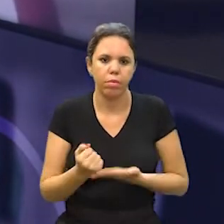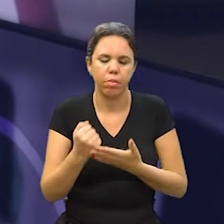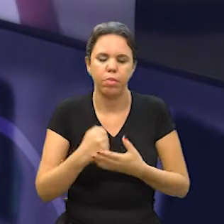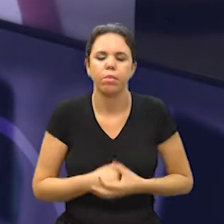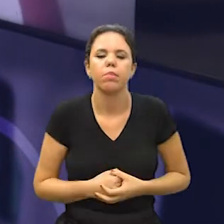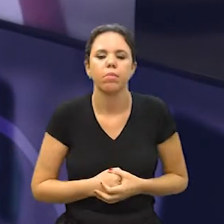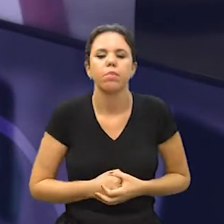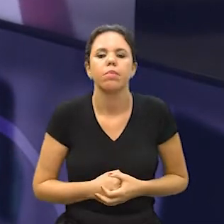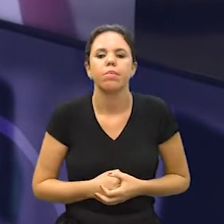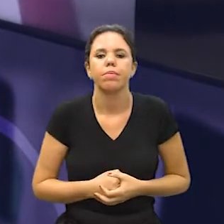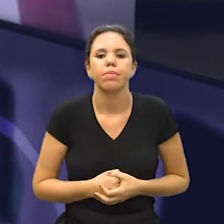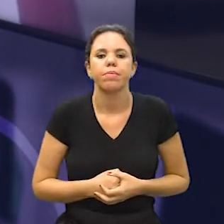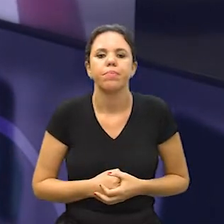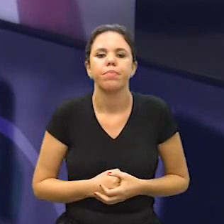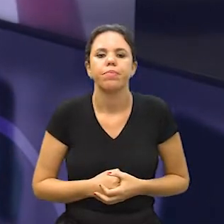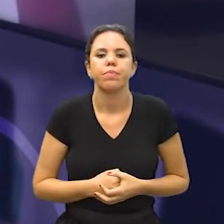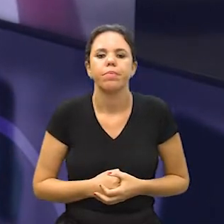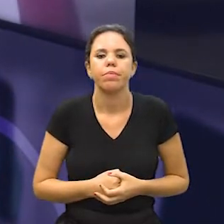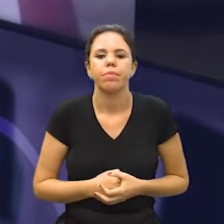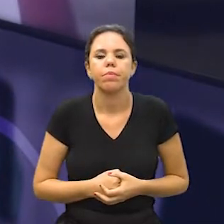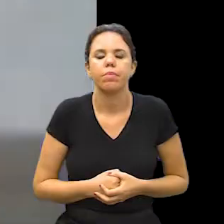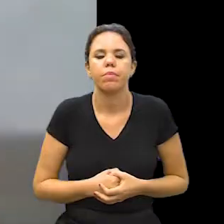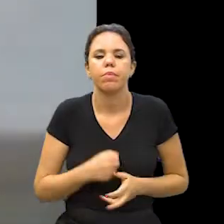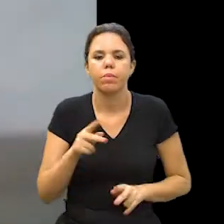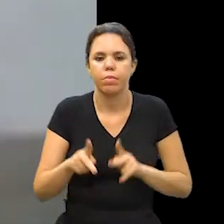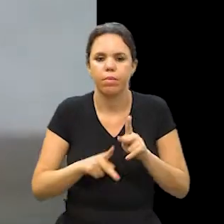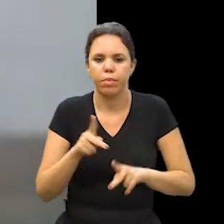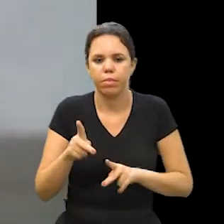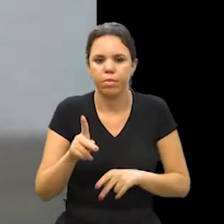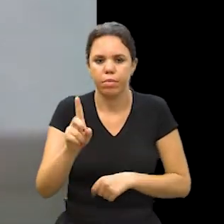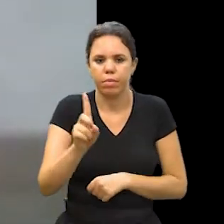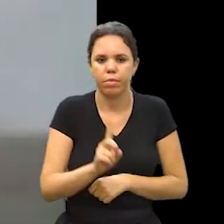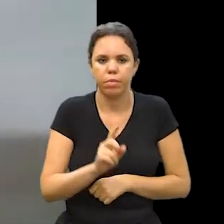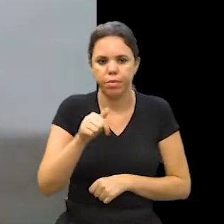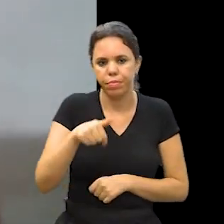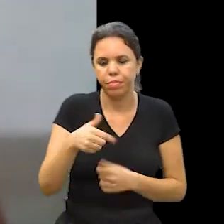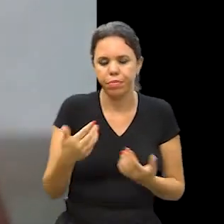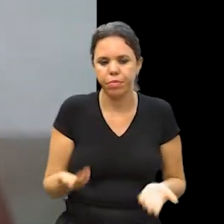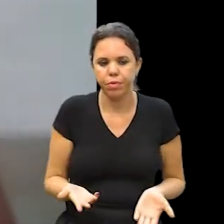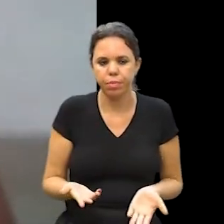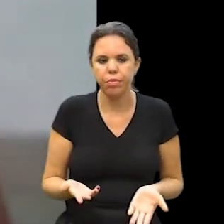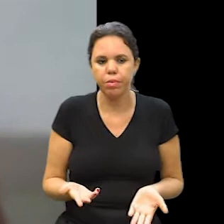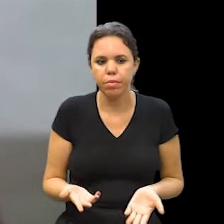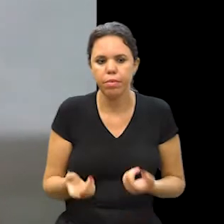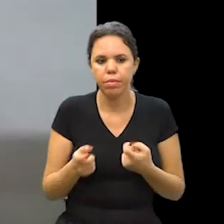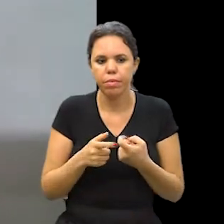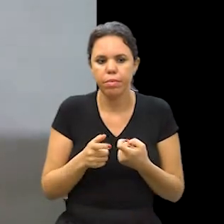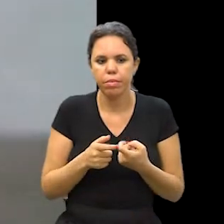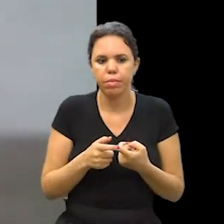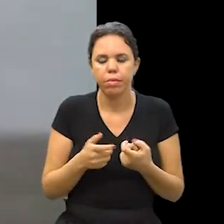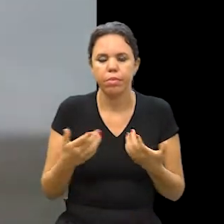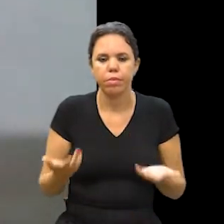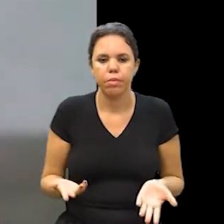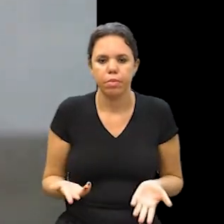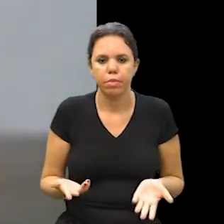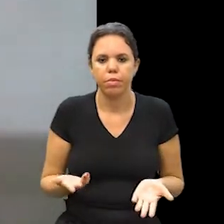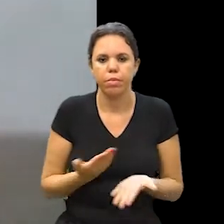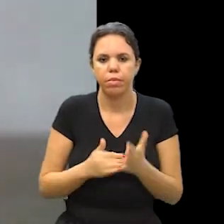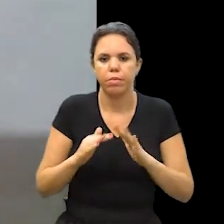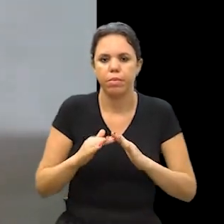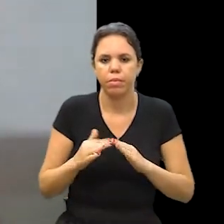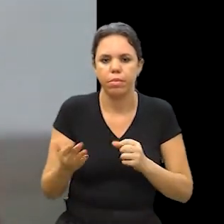ajudam? Então, como que as pessoas acabam chegando até nós, né? Ou é pelo médico, né, ou pela